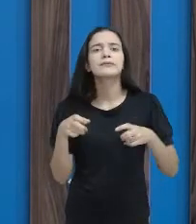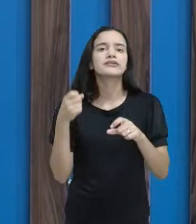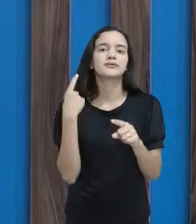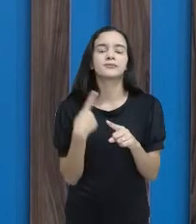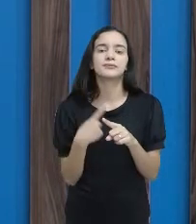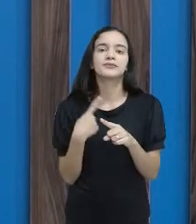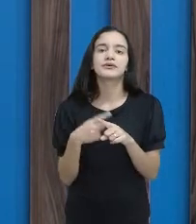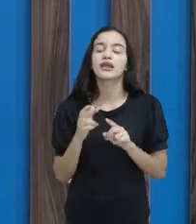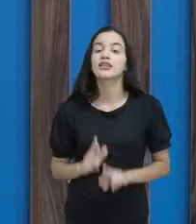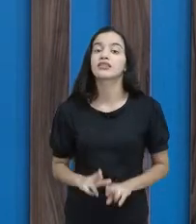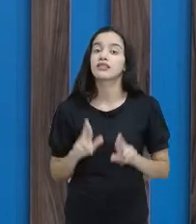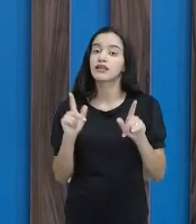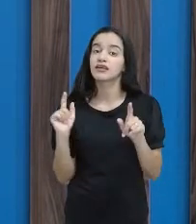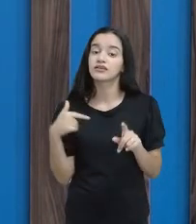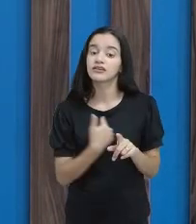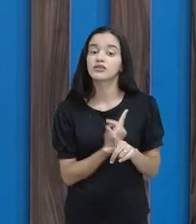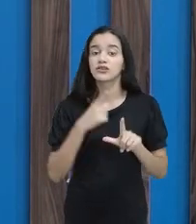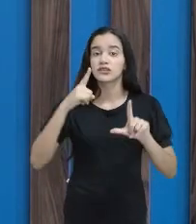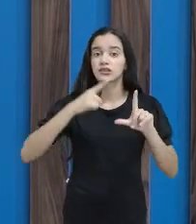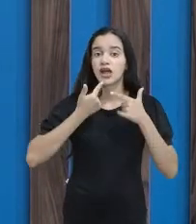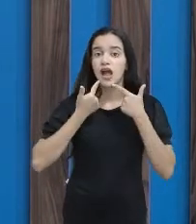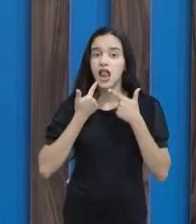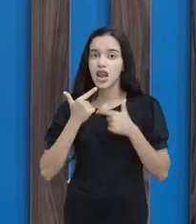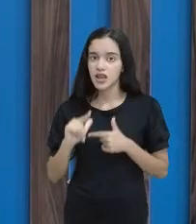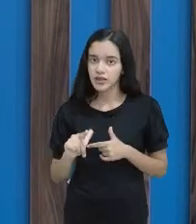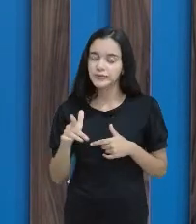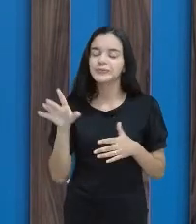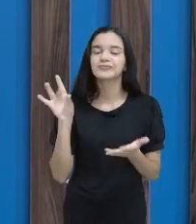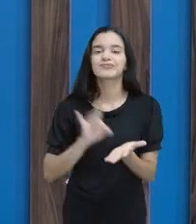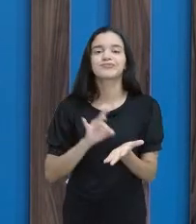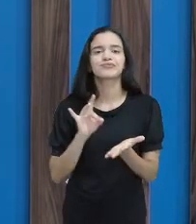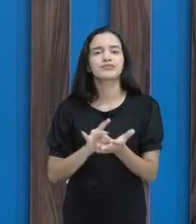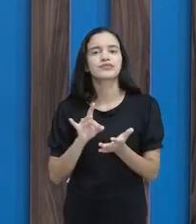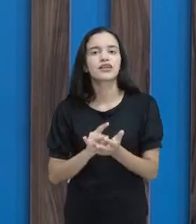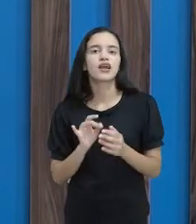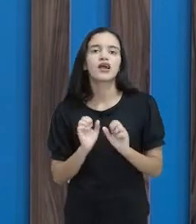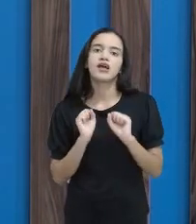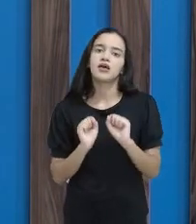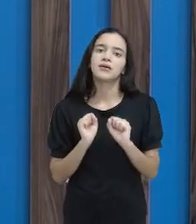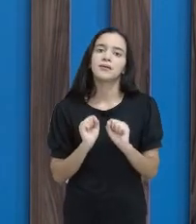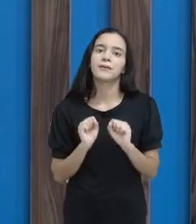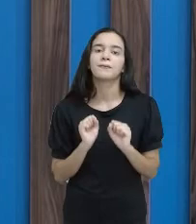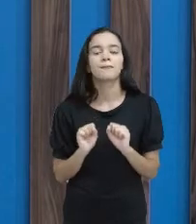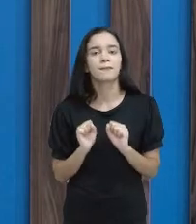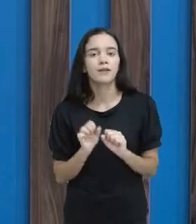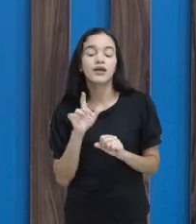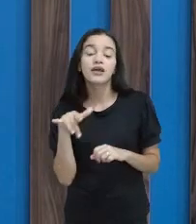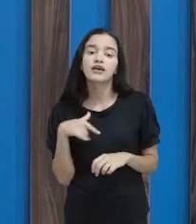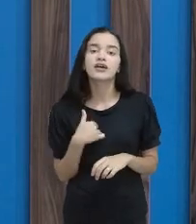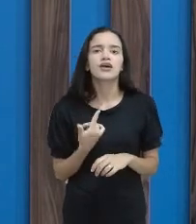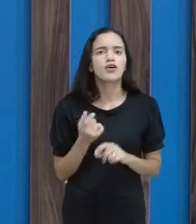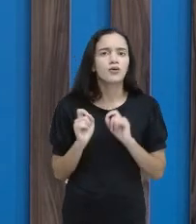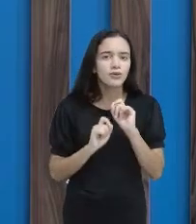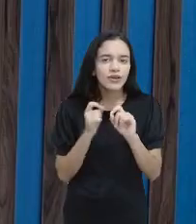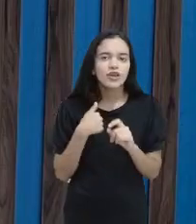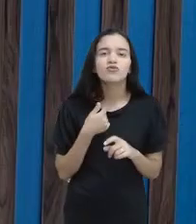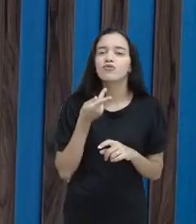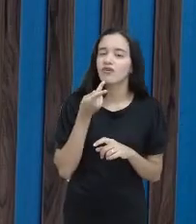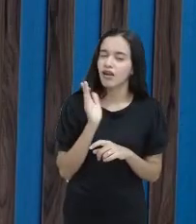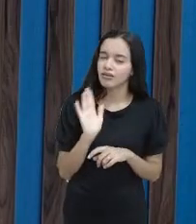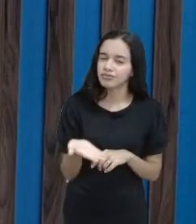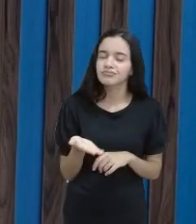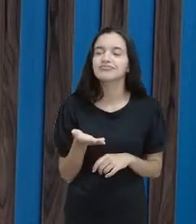que diferente da nossa língua. Não é, Carol? Exatamente. Será que a gente já pode dizer isso aí, o que é que tem a ver? Já, prof,